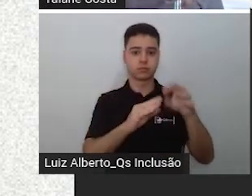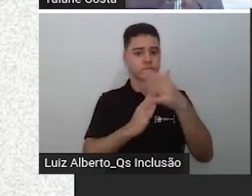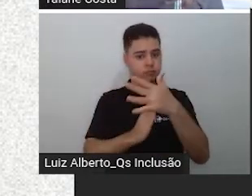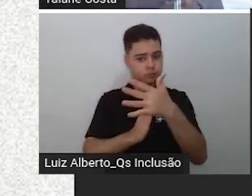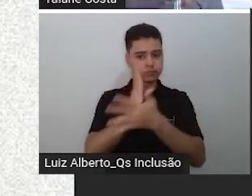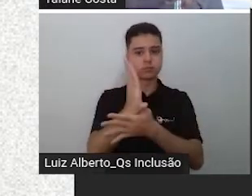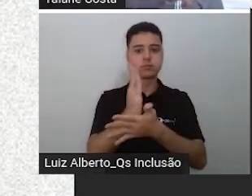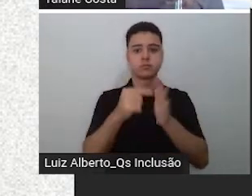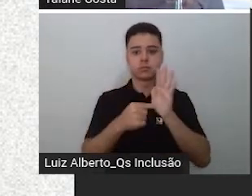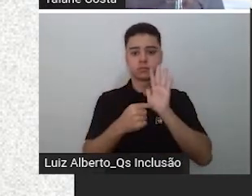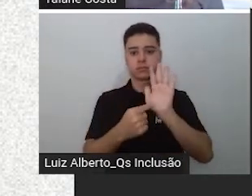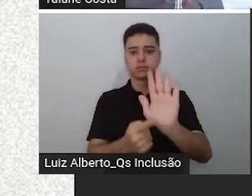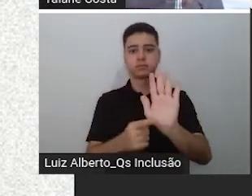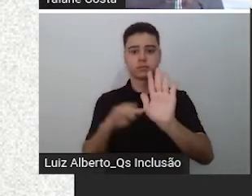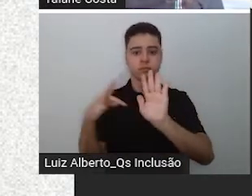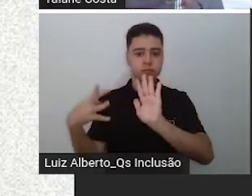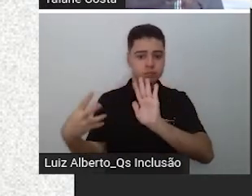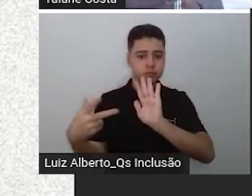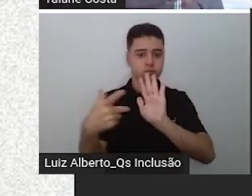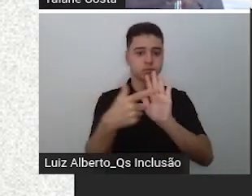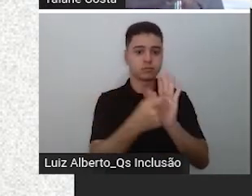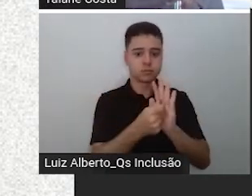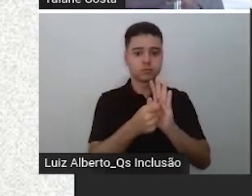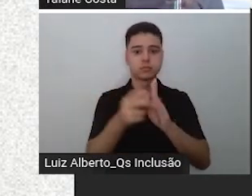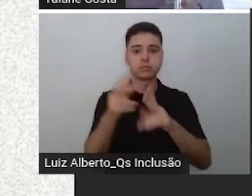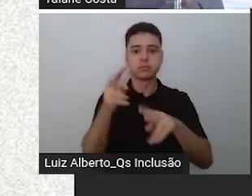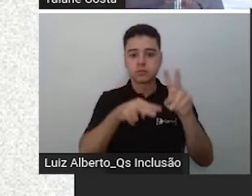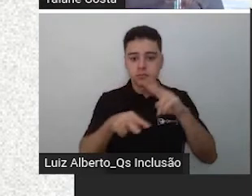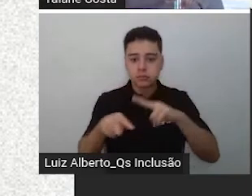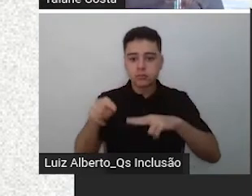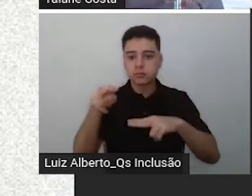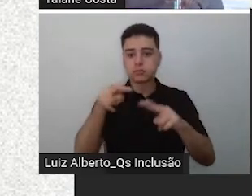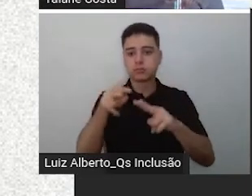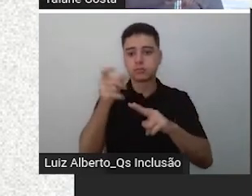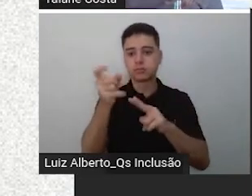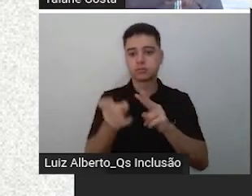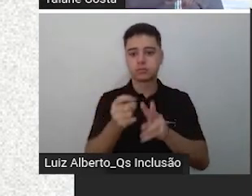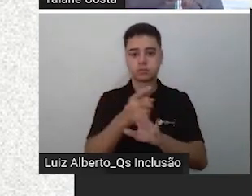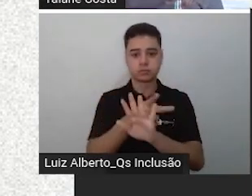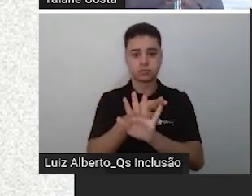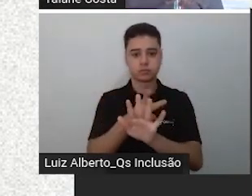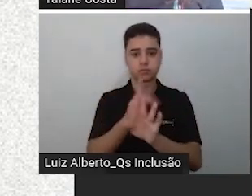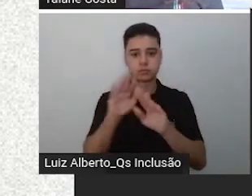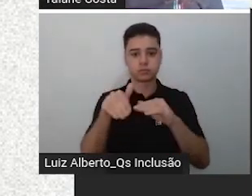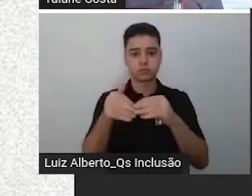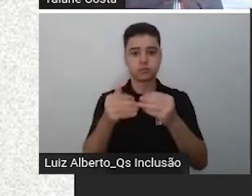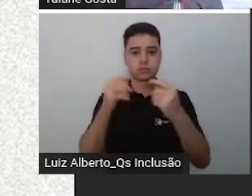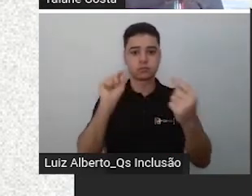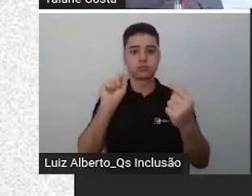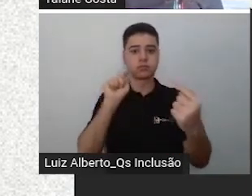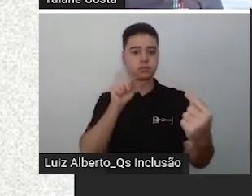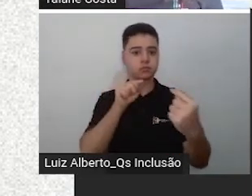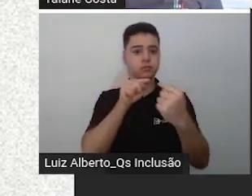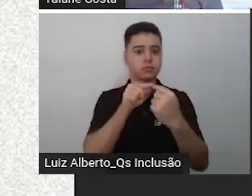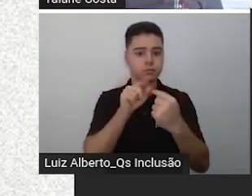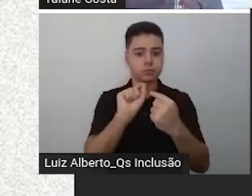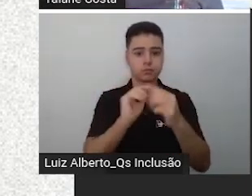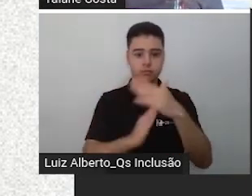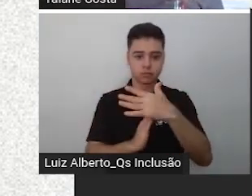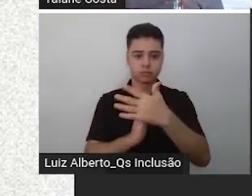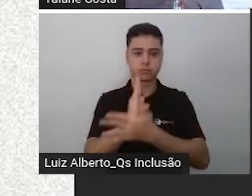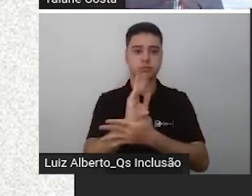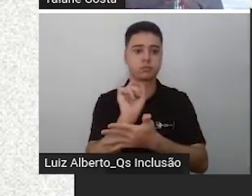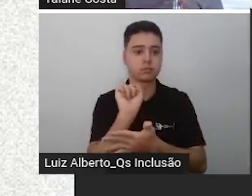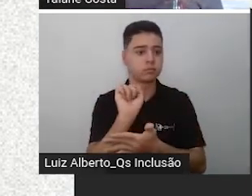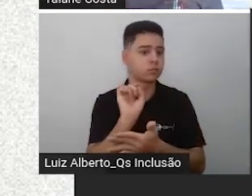seus acervos, apreciação ao público. Então, a missão do museu vai muito além do que